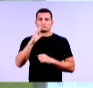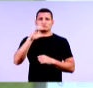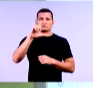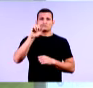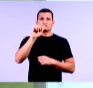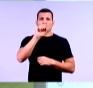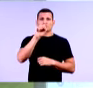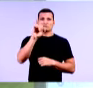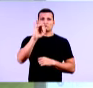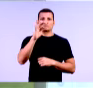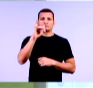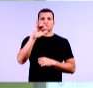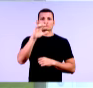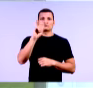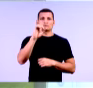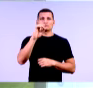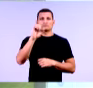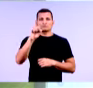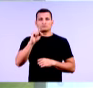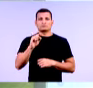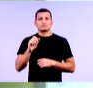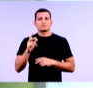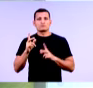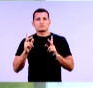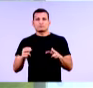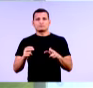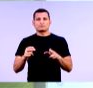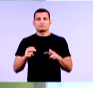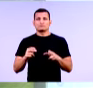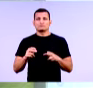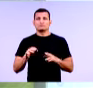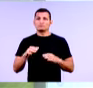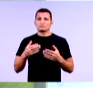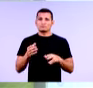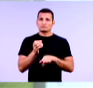né? São do mesmo tipo. Então a grande sacada da programação orientada a